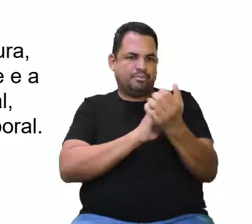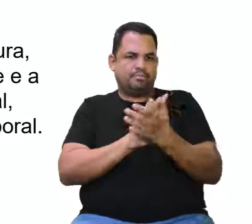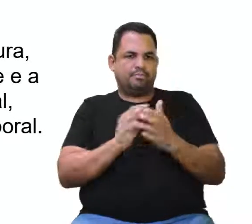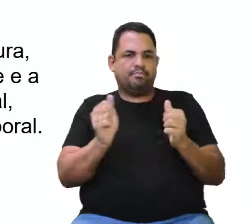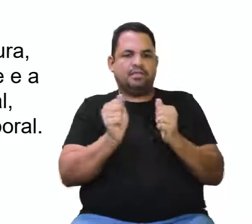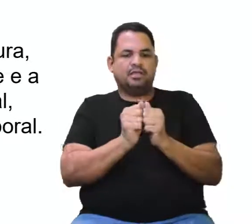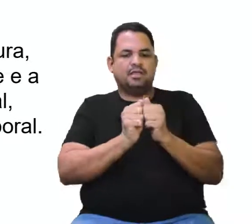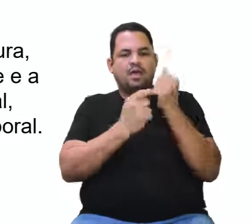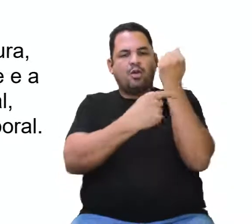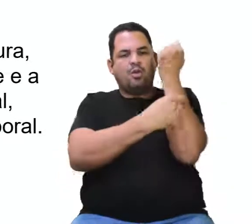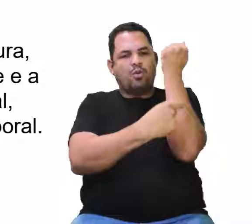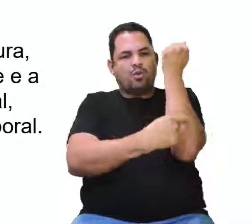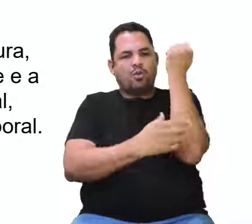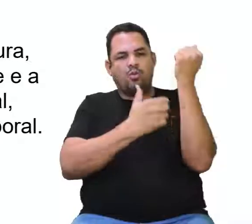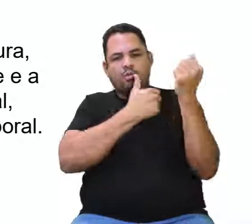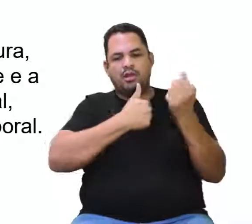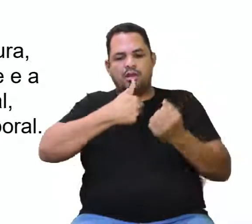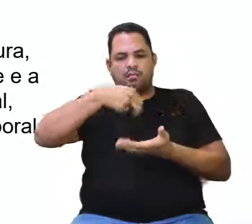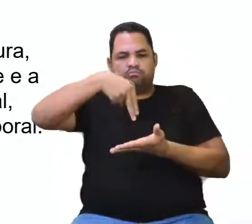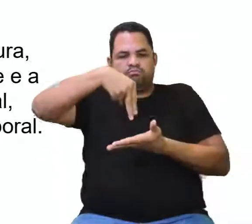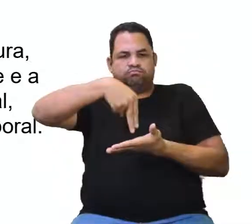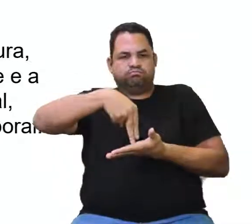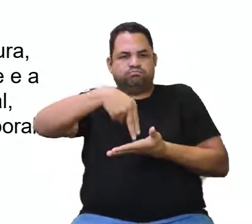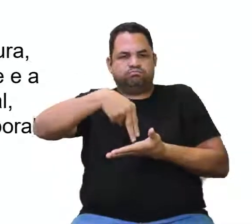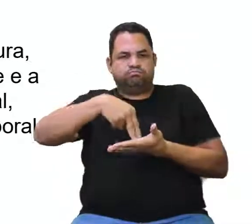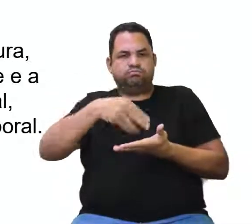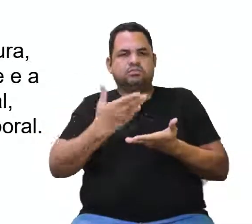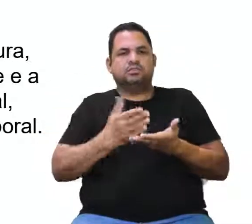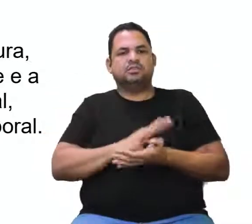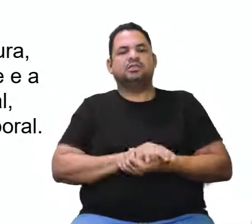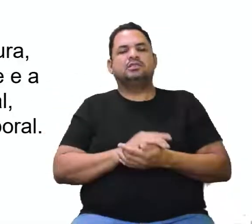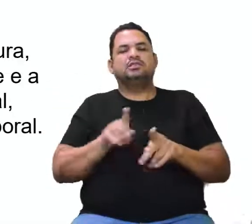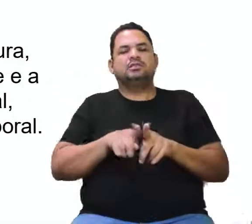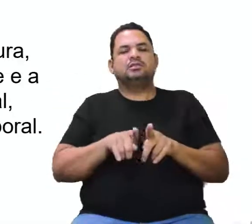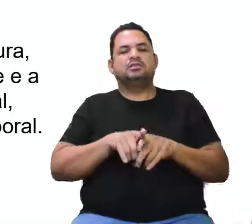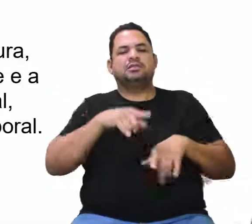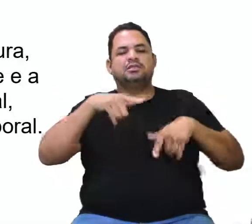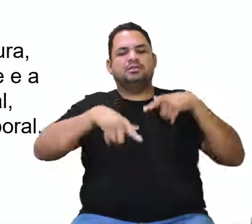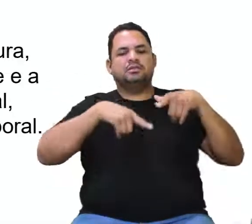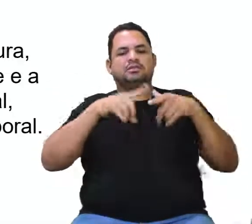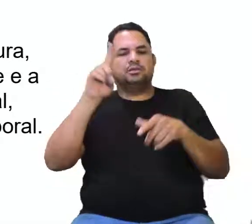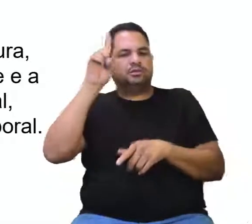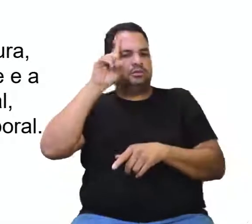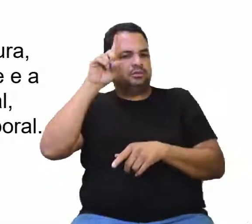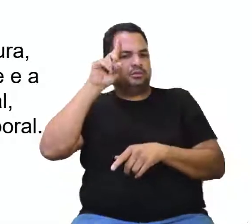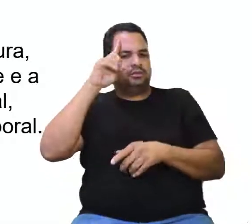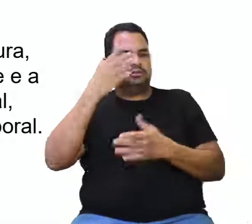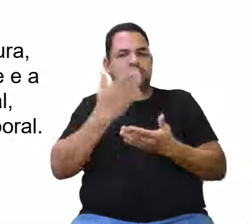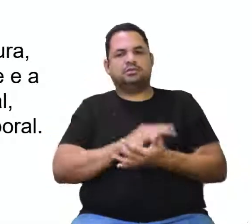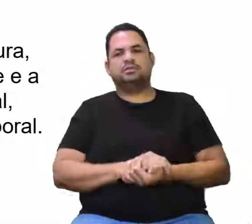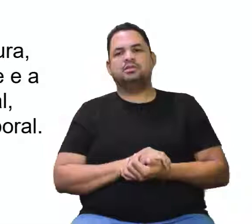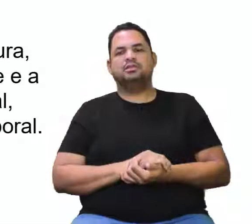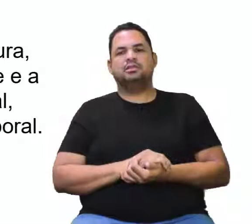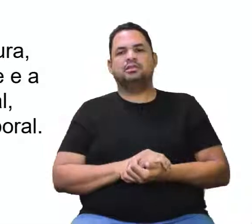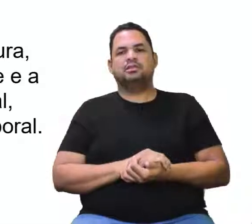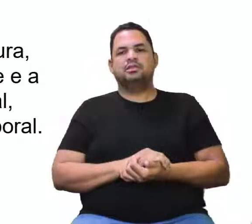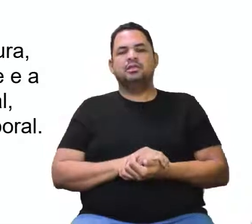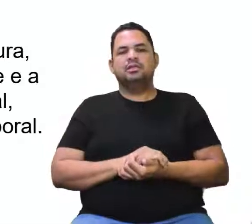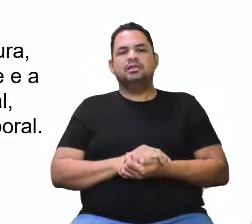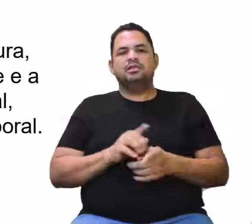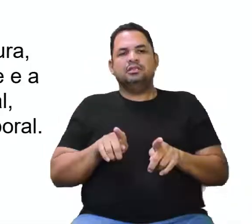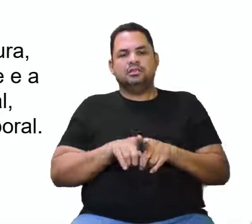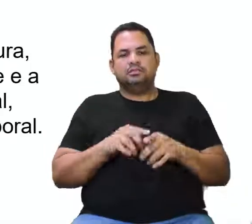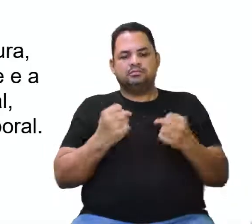coluna, auxilia também na melhora da postura, no alívio da sobrecarga, das atividades do dia a dia. Perfeito. Então, a musculação